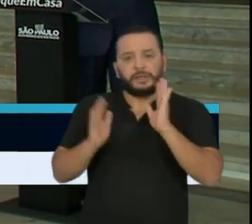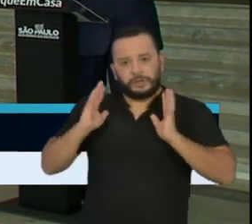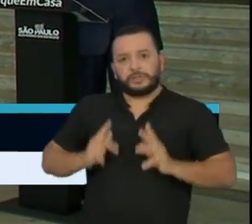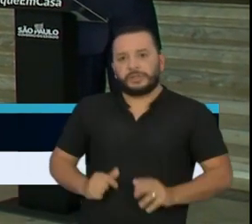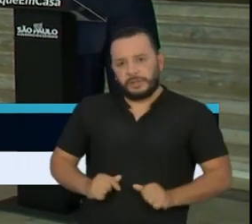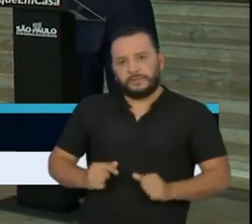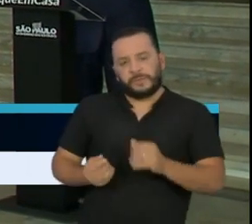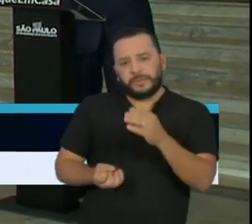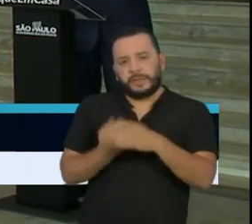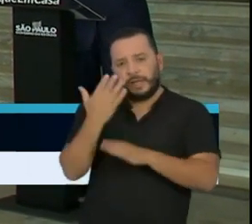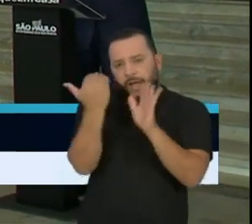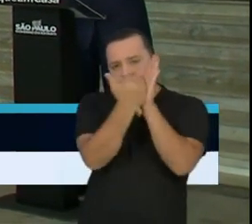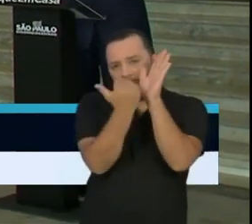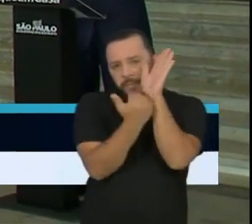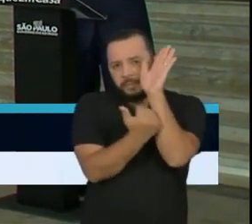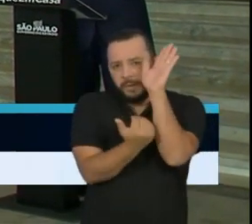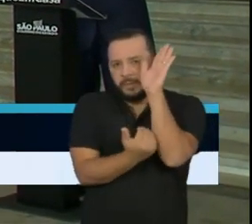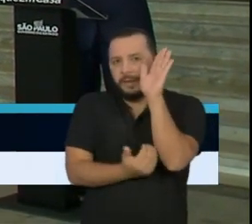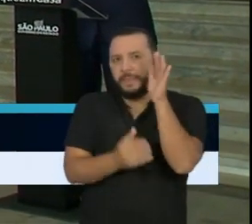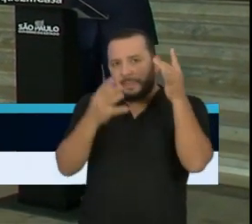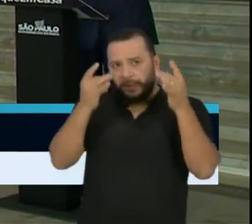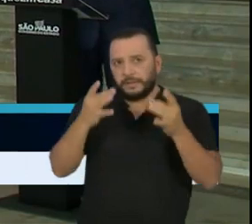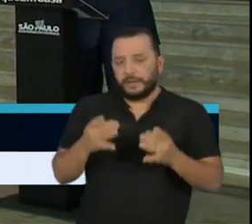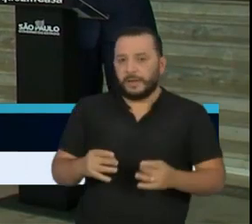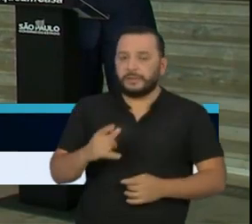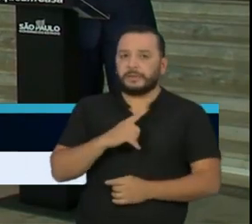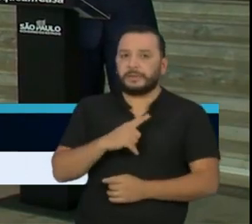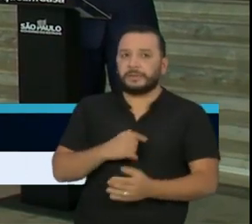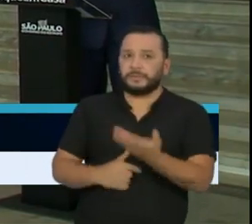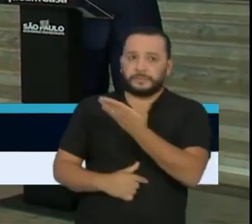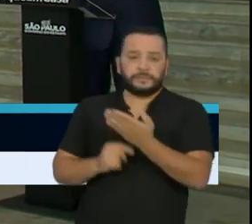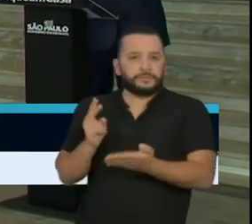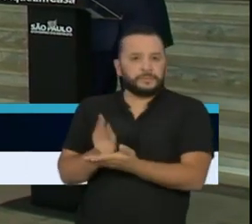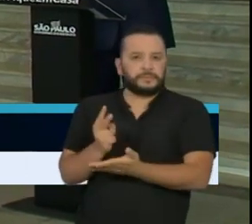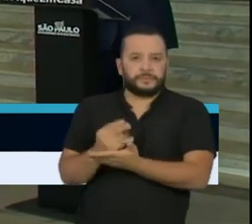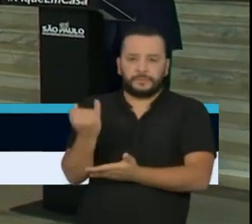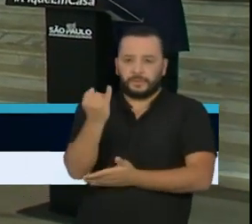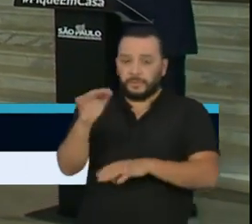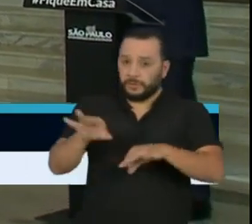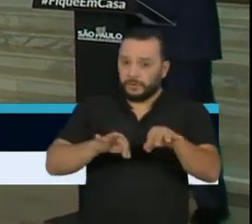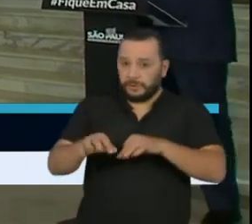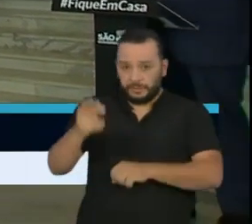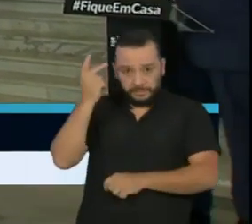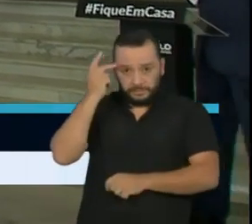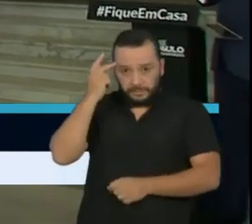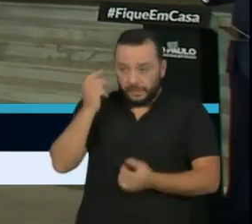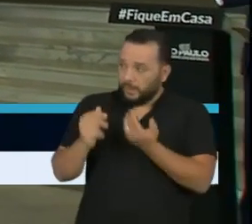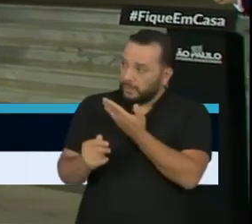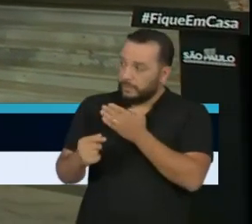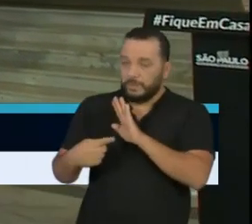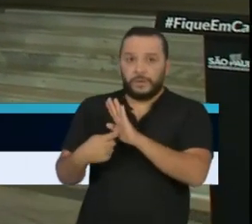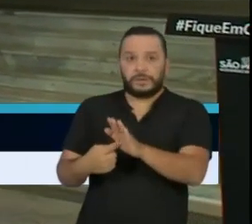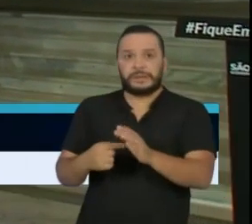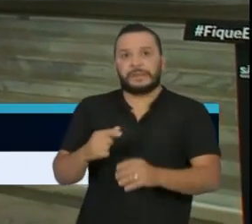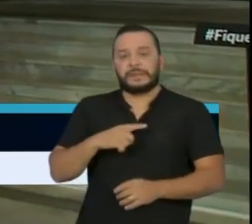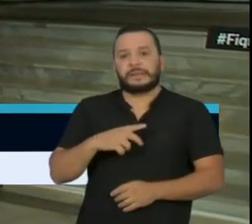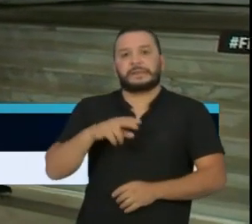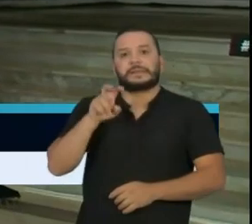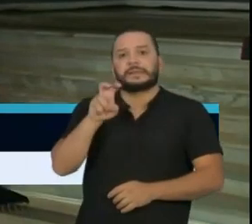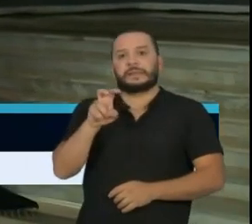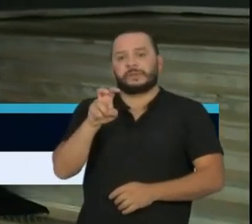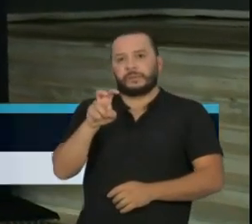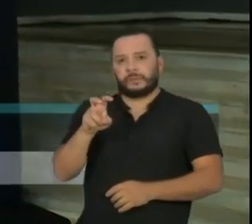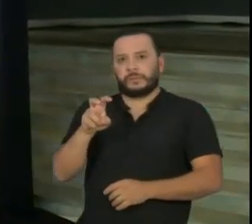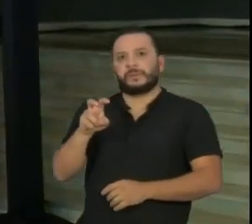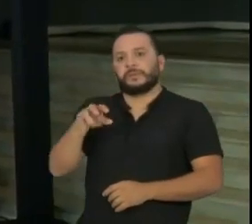de detalhe possível. Pode passar. Sempre observando o que o Plano São Paulo trouxe muito rapidamente, 5 pilares, né? Teremos